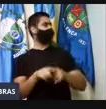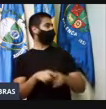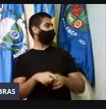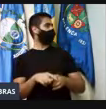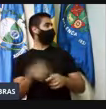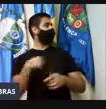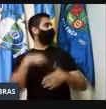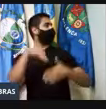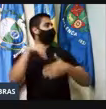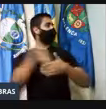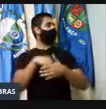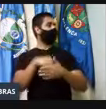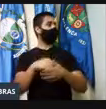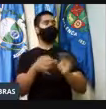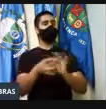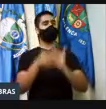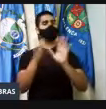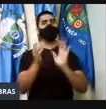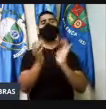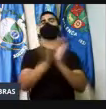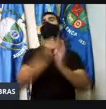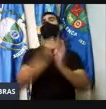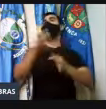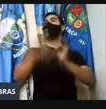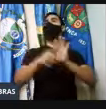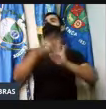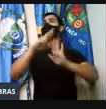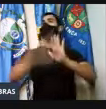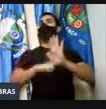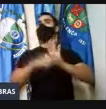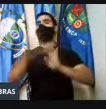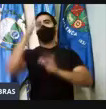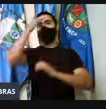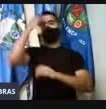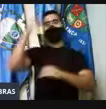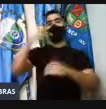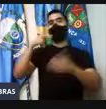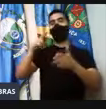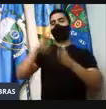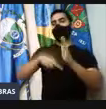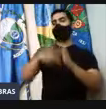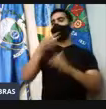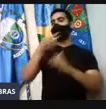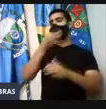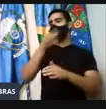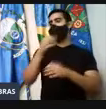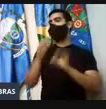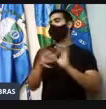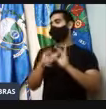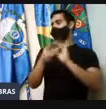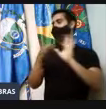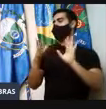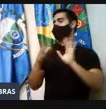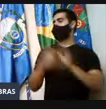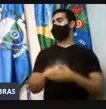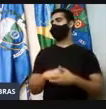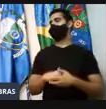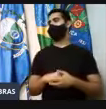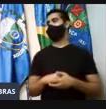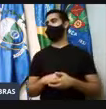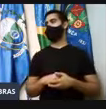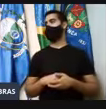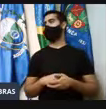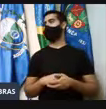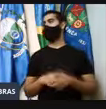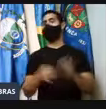Voto pelo exposto à Comissão de Justiça e Redação, na pessoa do relator, opina pela regular tramitação do presente